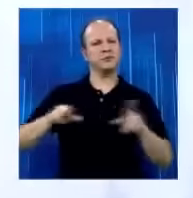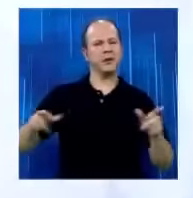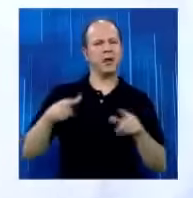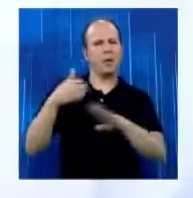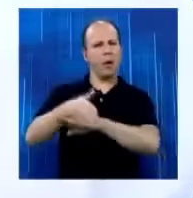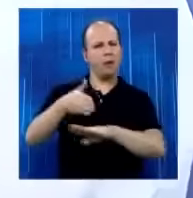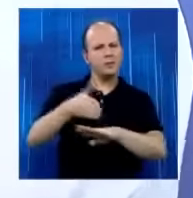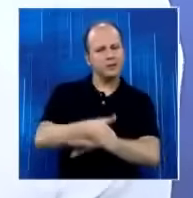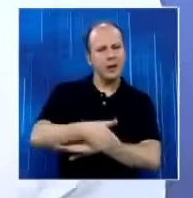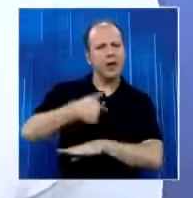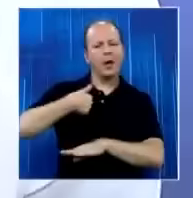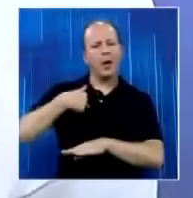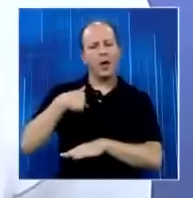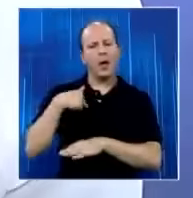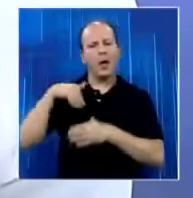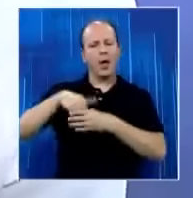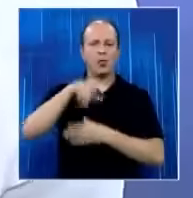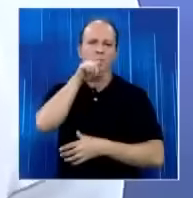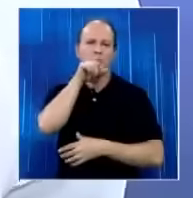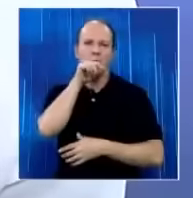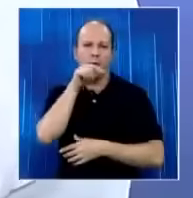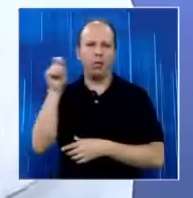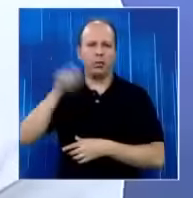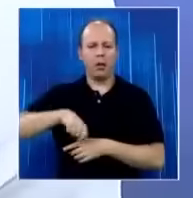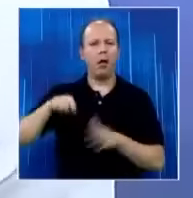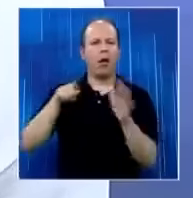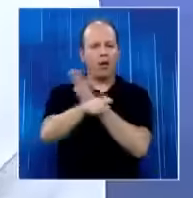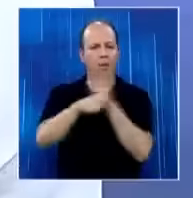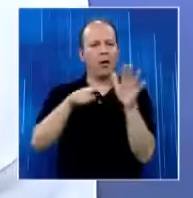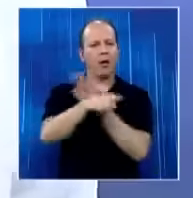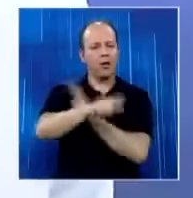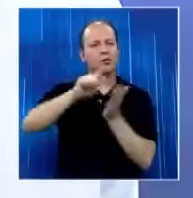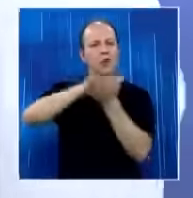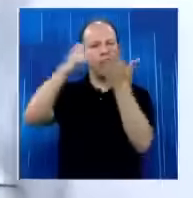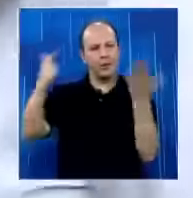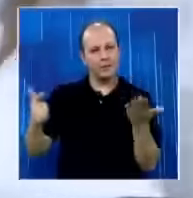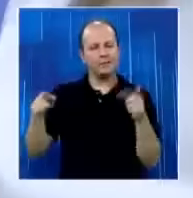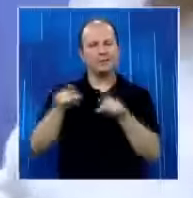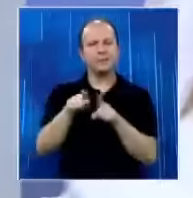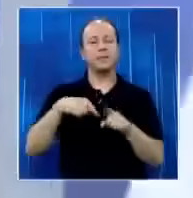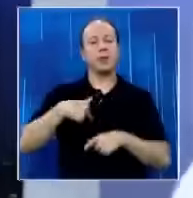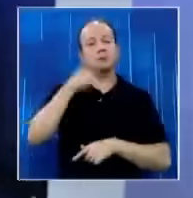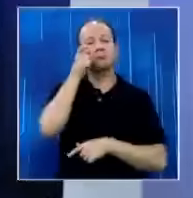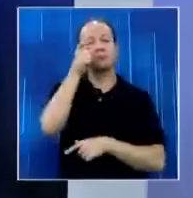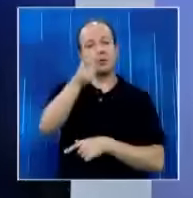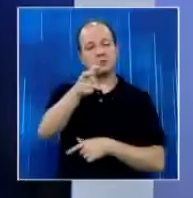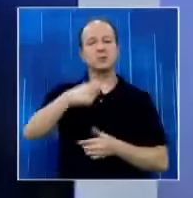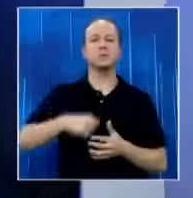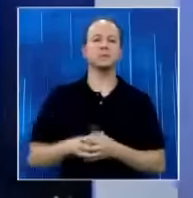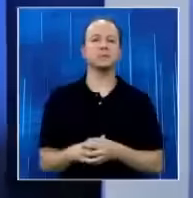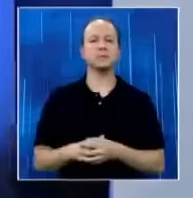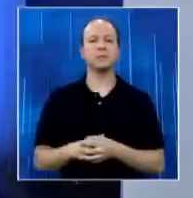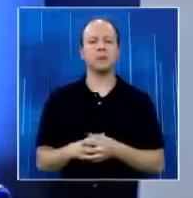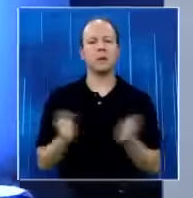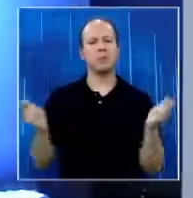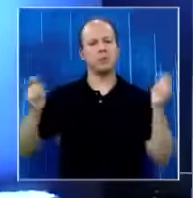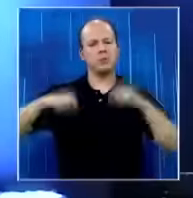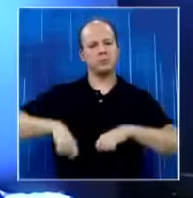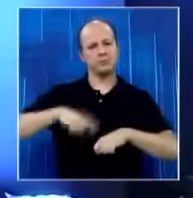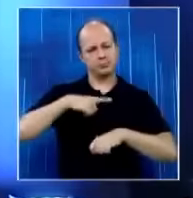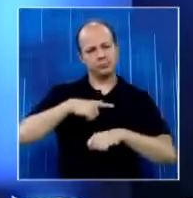com participação do eleitor pelo Twitter, também com perguntas de jornalista. Eu achei interessante, porque